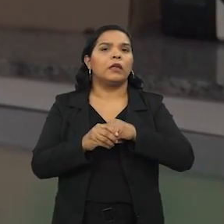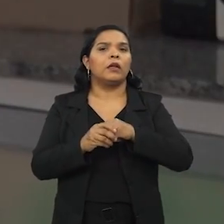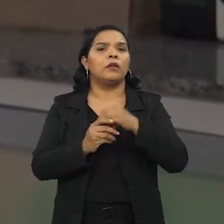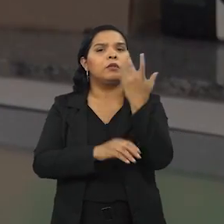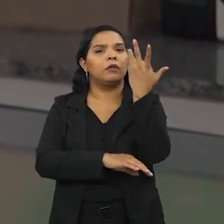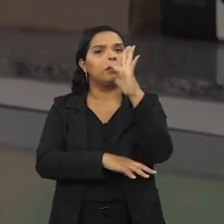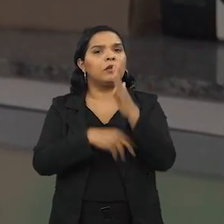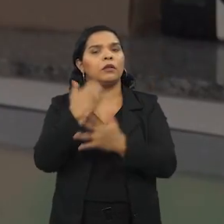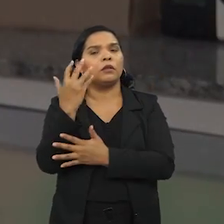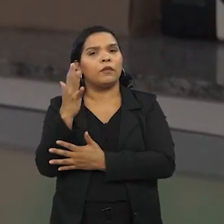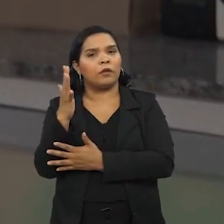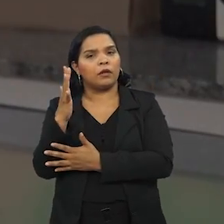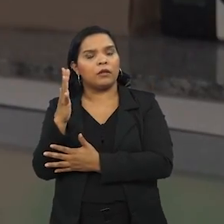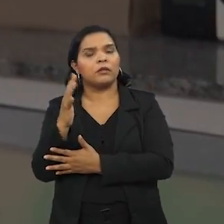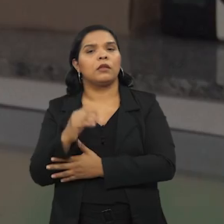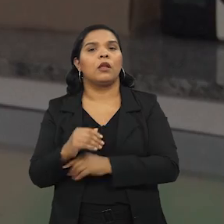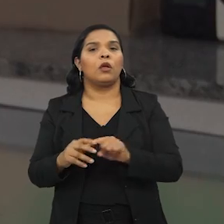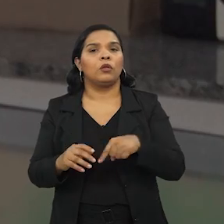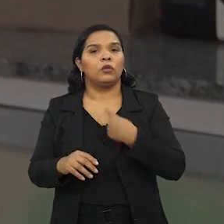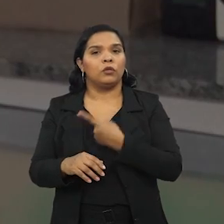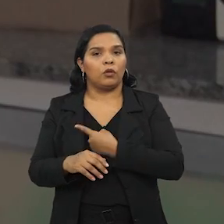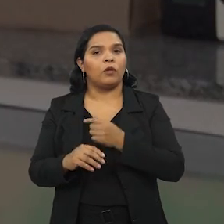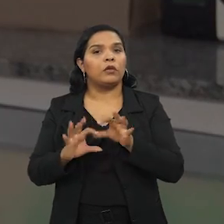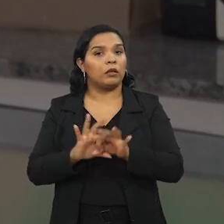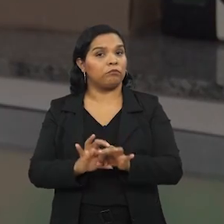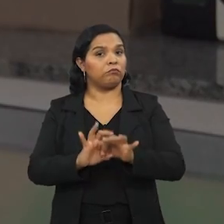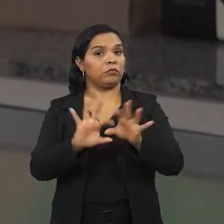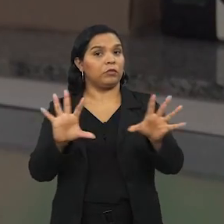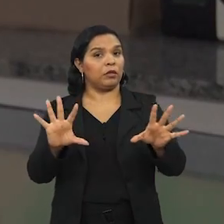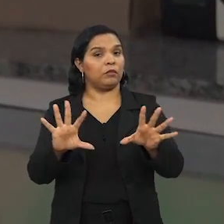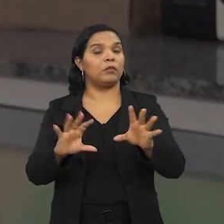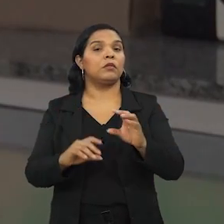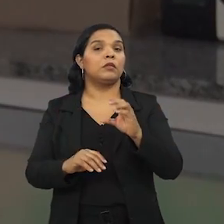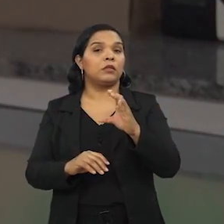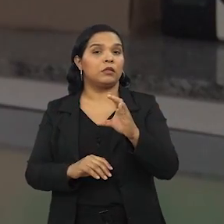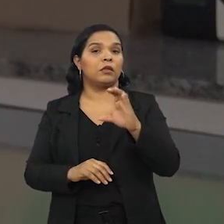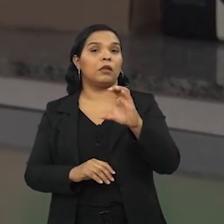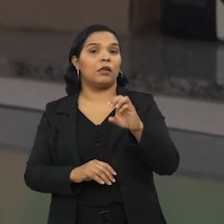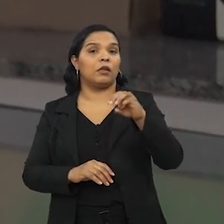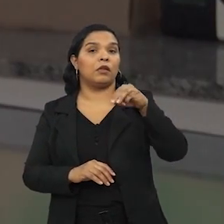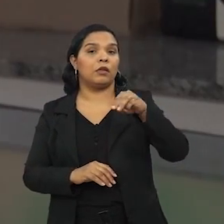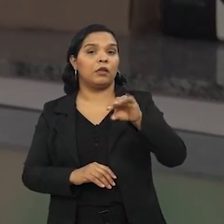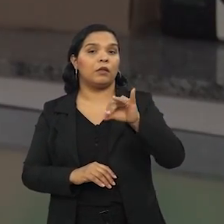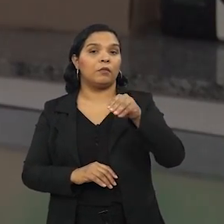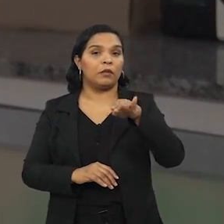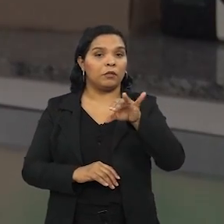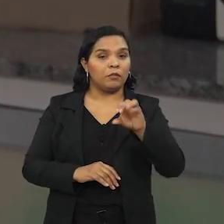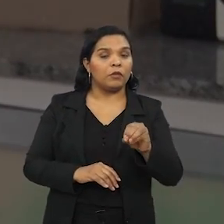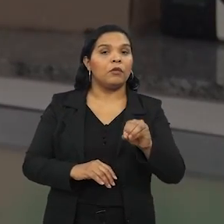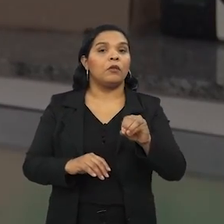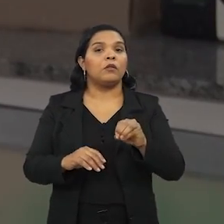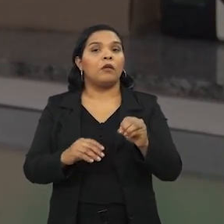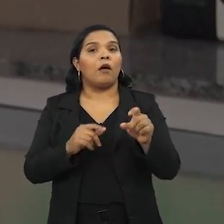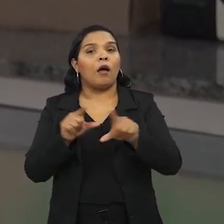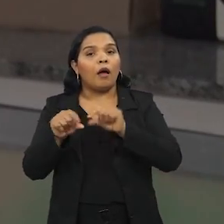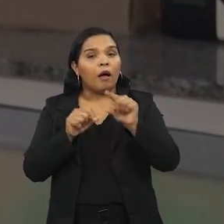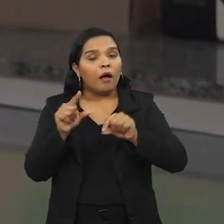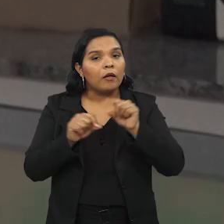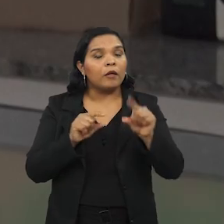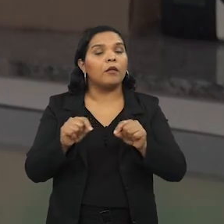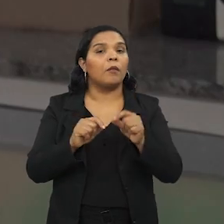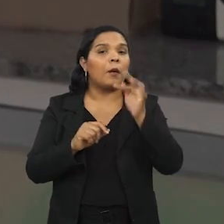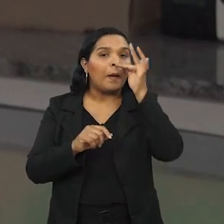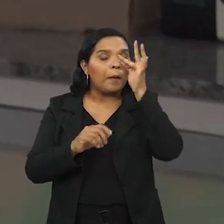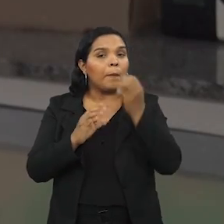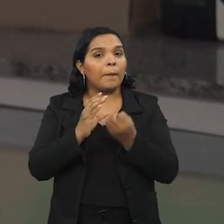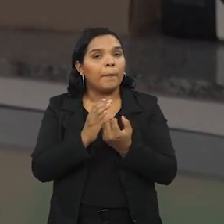dentro da Floresta Nacional Contenda do Sincorá. Nós somos autorizados, né, pelo ICMBio, então nós coletamos algumas